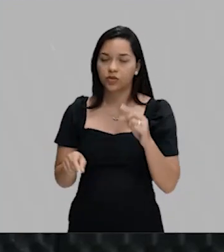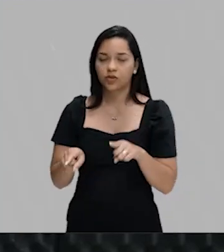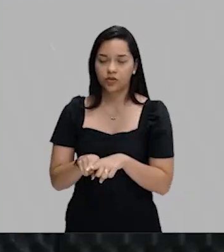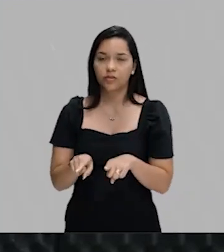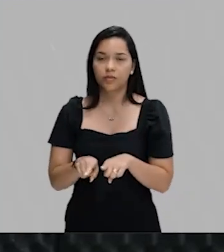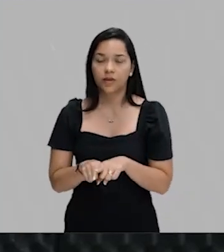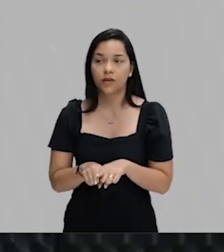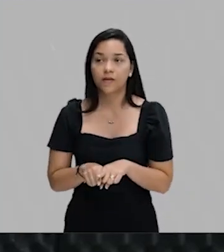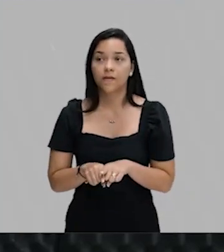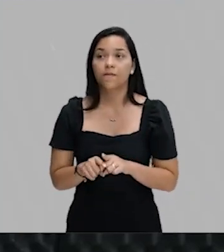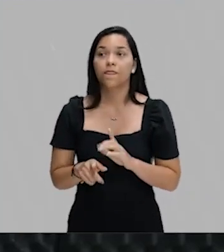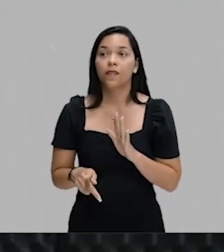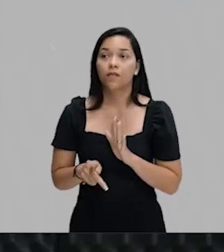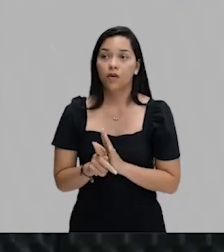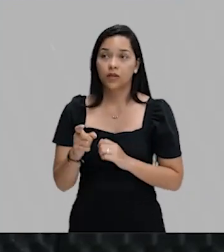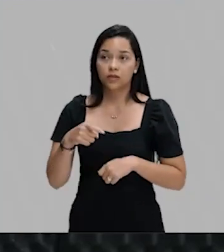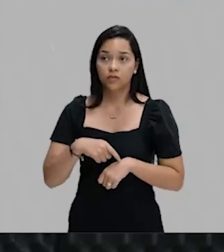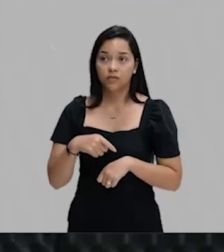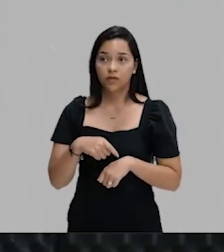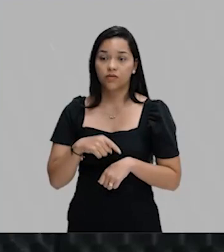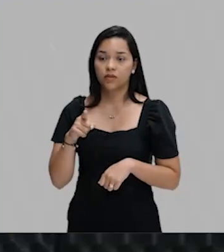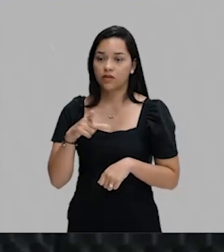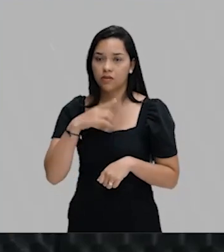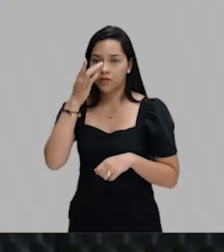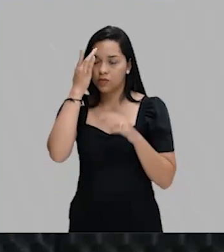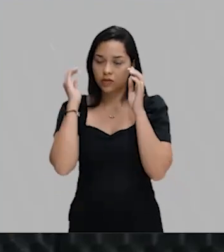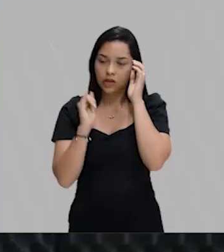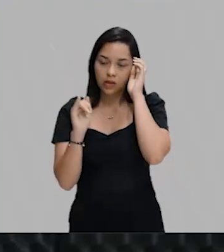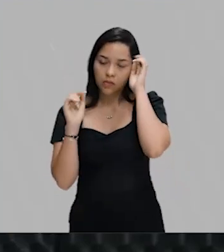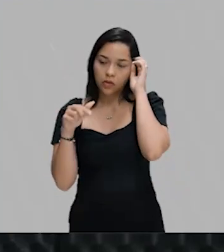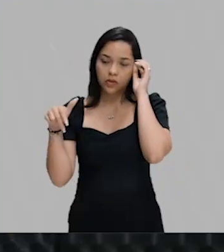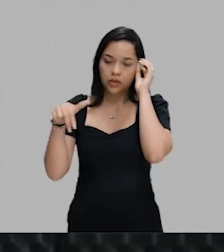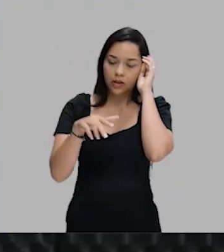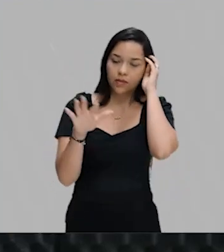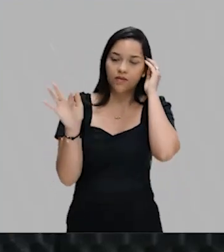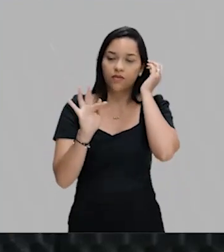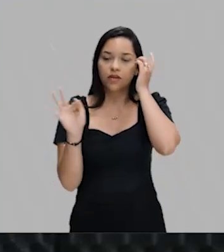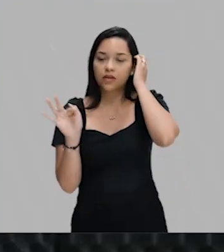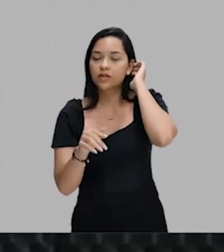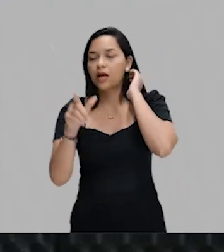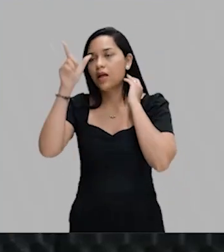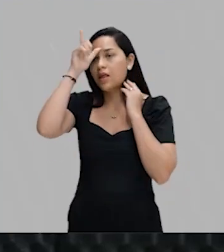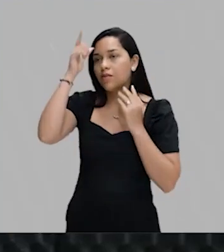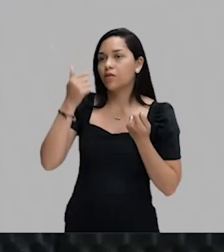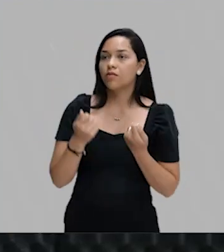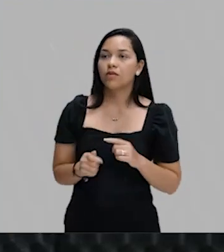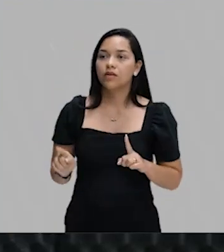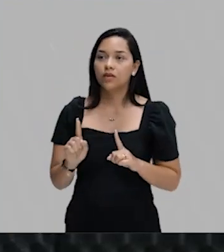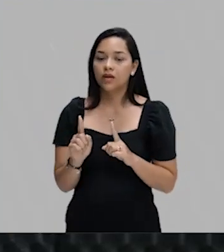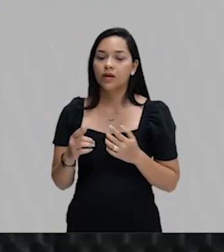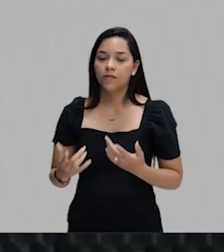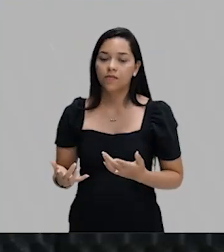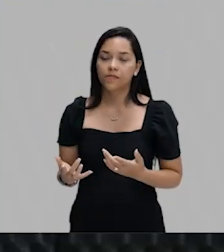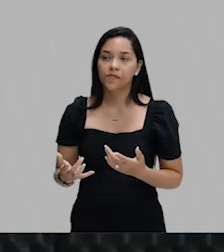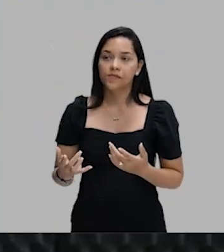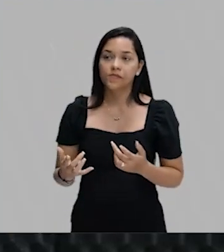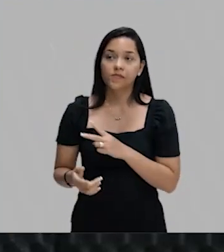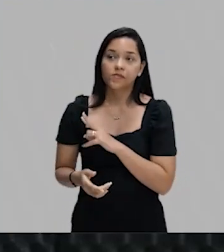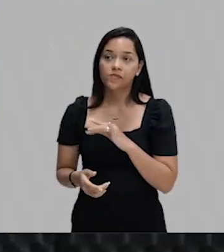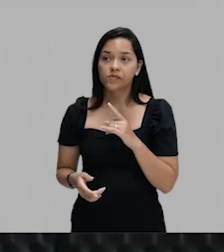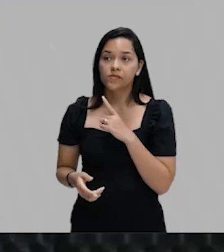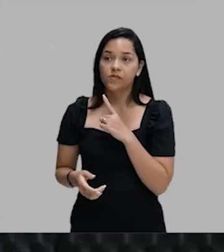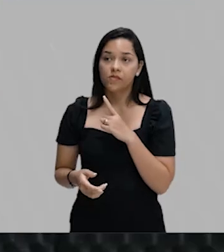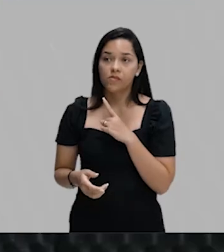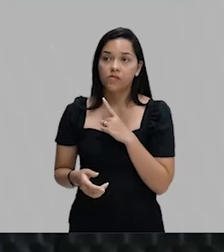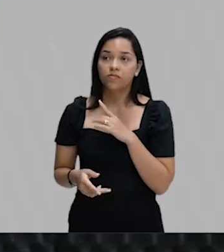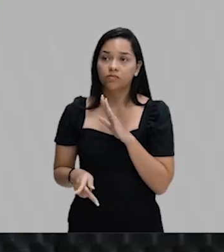tá certo? Ou seja, a partir desse momento, tu é um italiano, tu pode andar pela França, pela Alemanha, sem precisar de passaporte, tá certo? Vão buscar ter